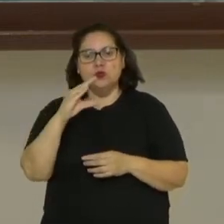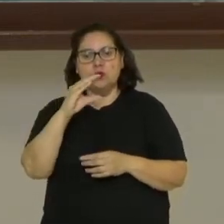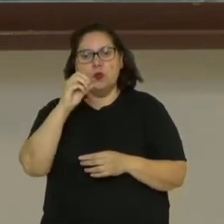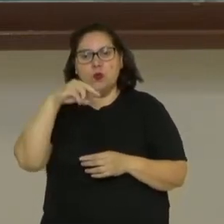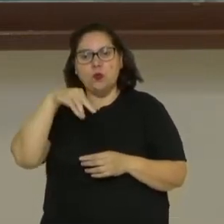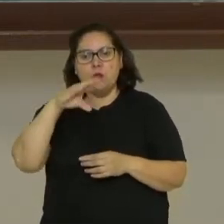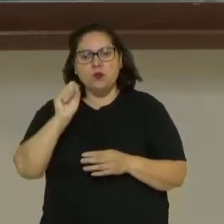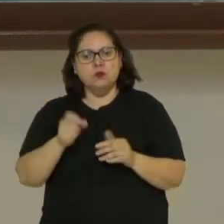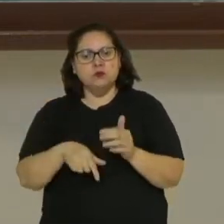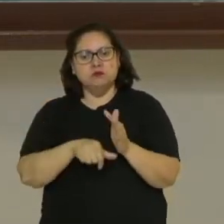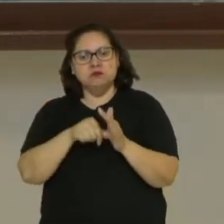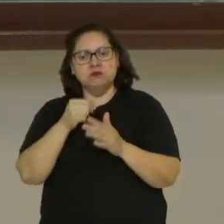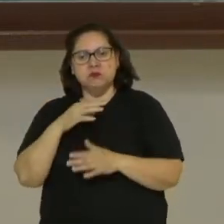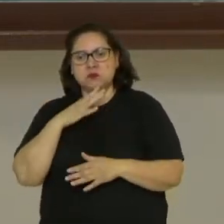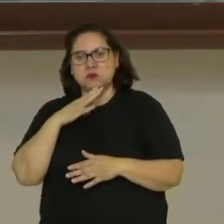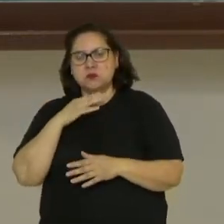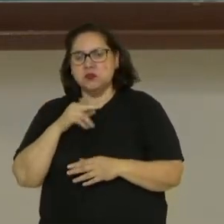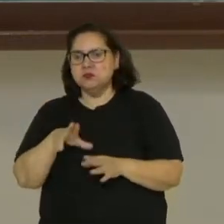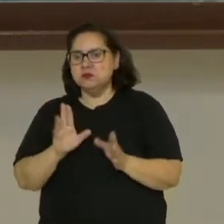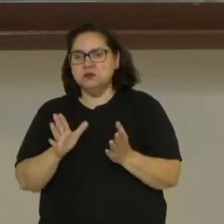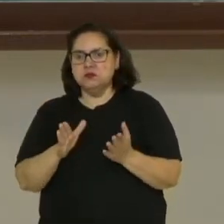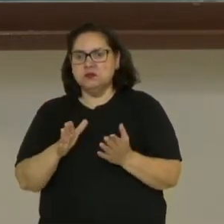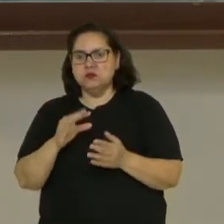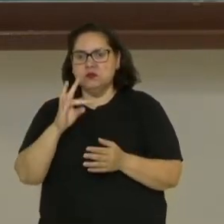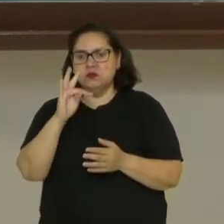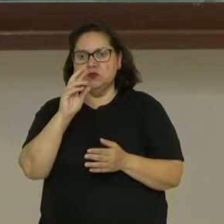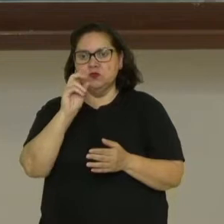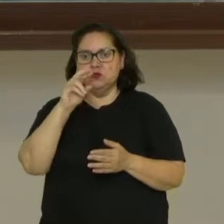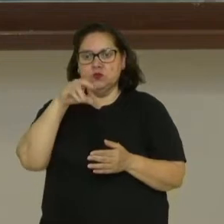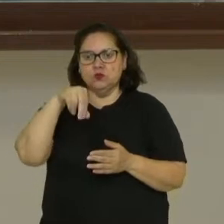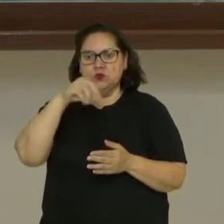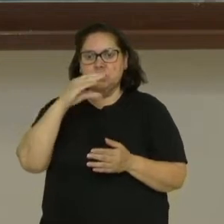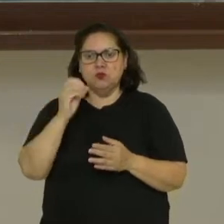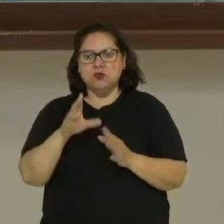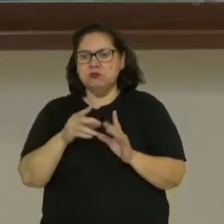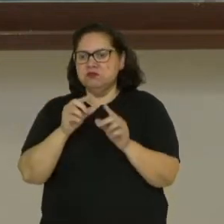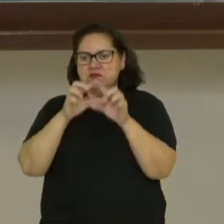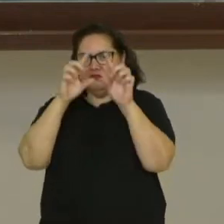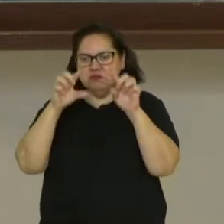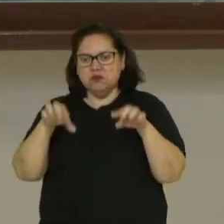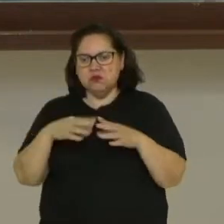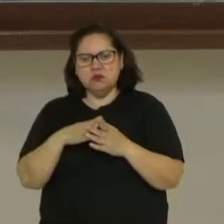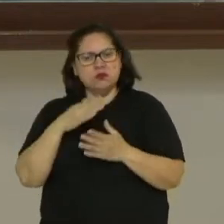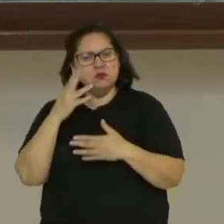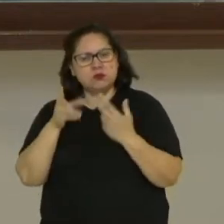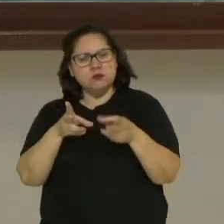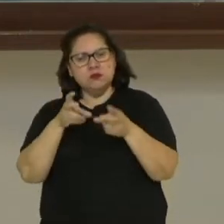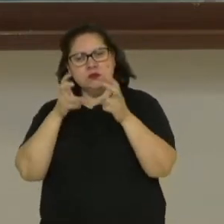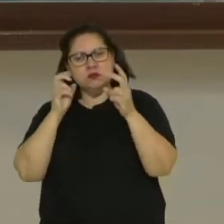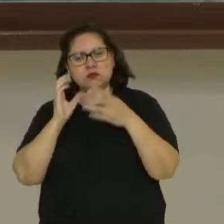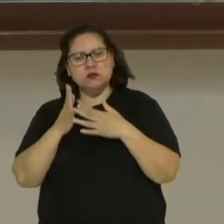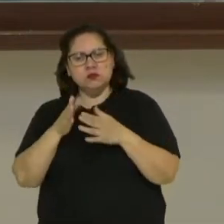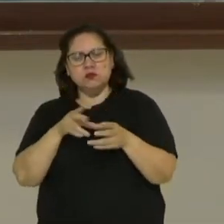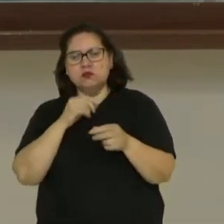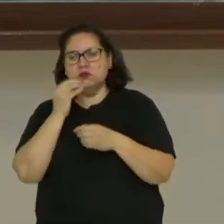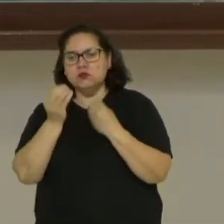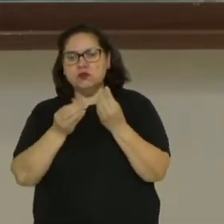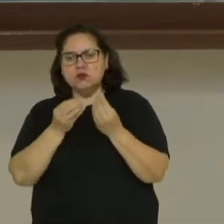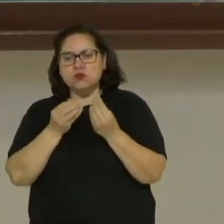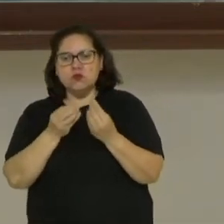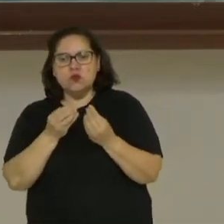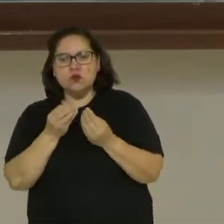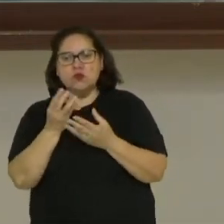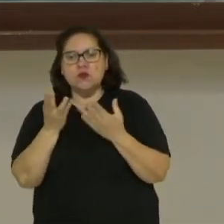priori parece que a gente não conhece nenhum tronco, né, de cone, parece que não é uma figura. Depois a gente começa a perceber que nós temos tronco de